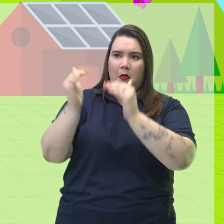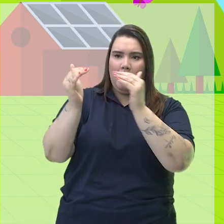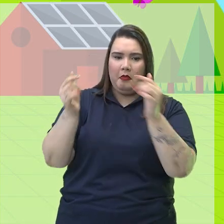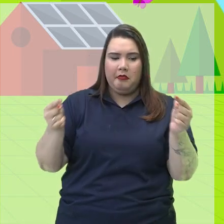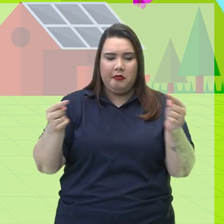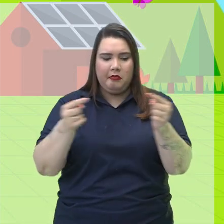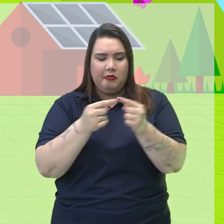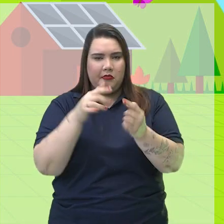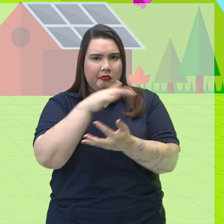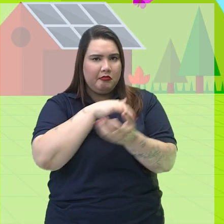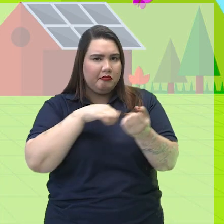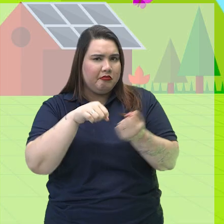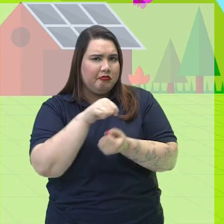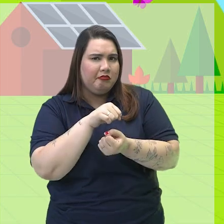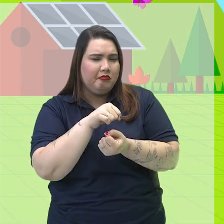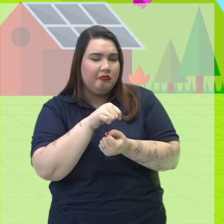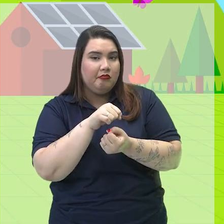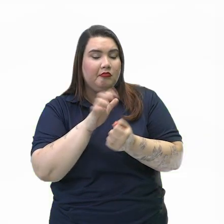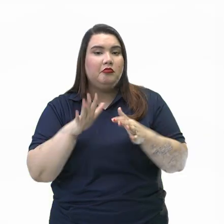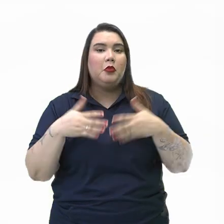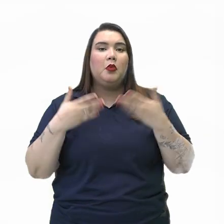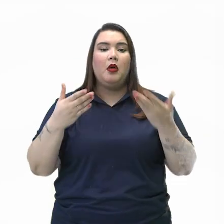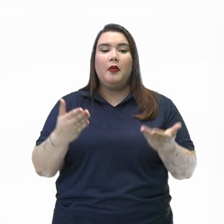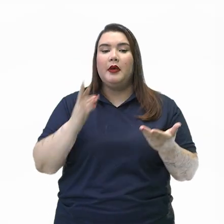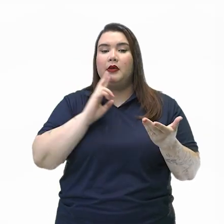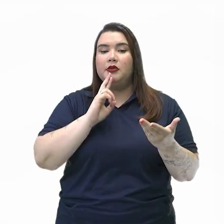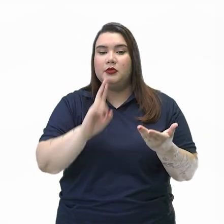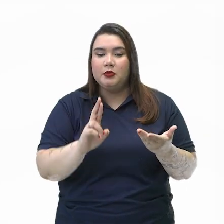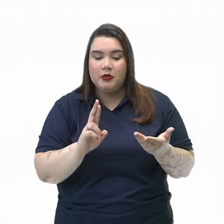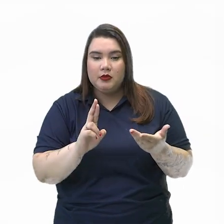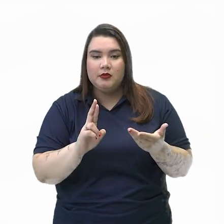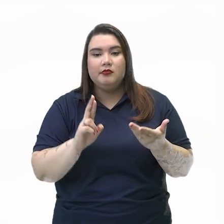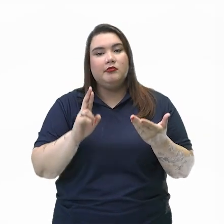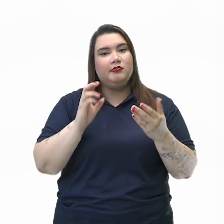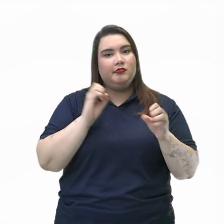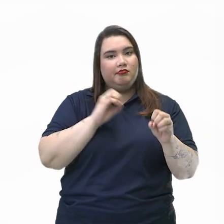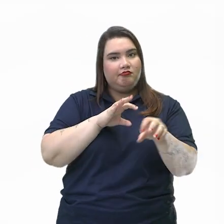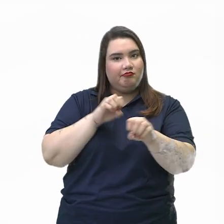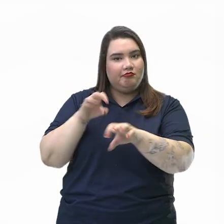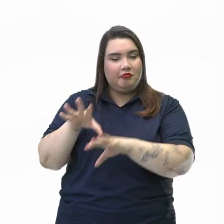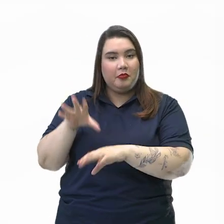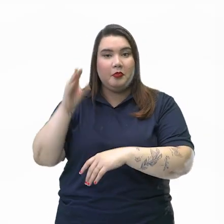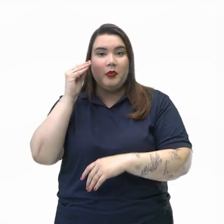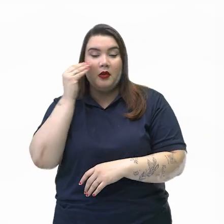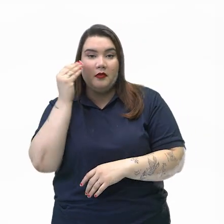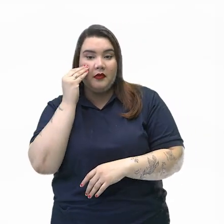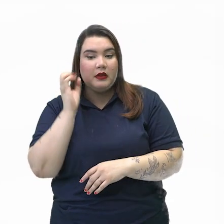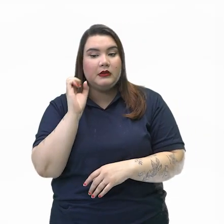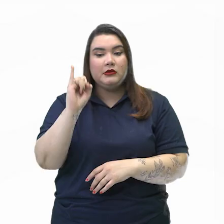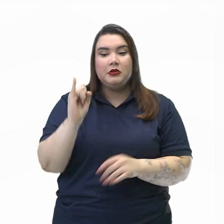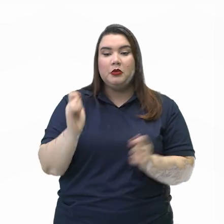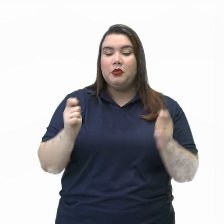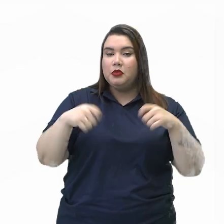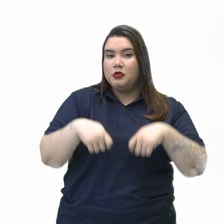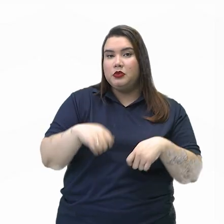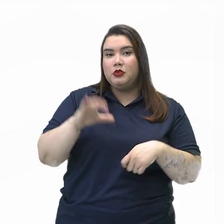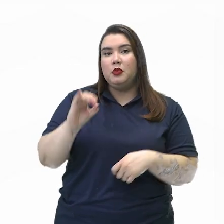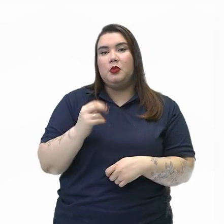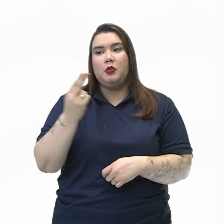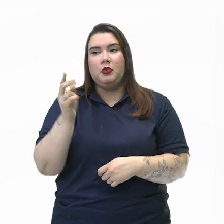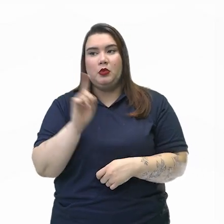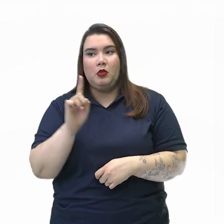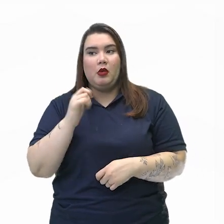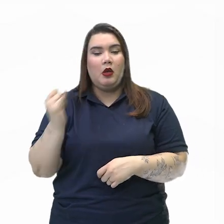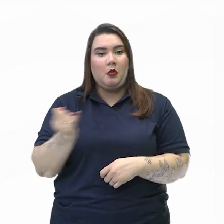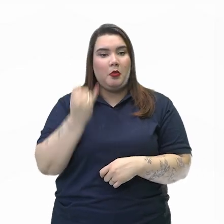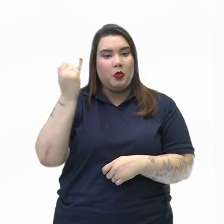sustentável? Vamos responder essa pergunta durante a nossa aula, né, pessoal? E isso aí é muito importante nos dias